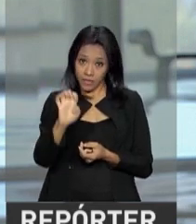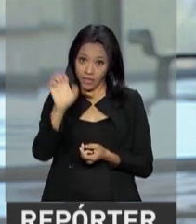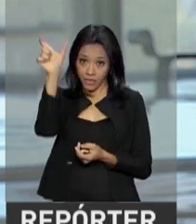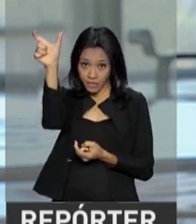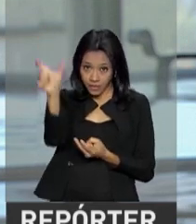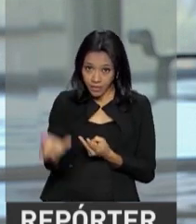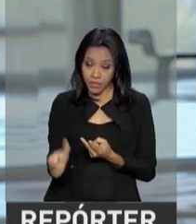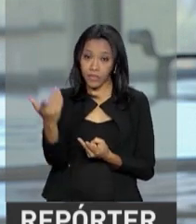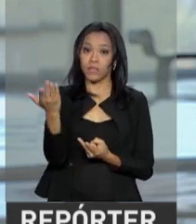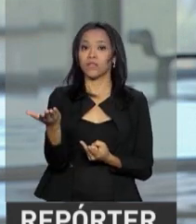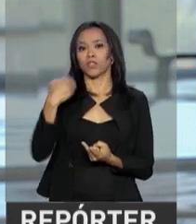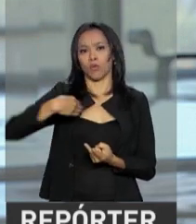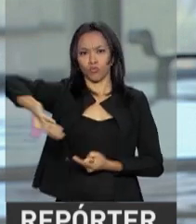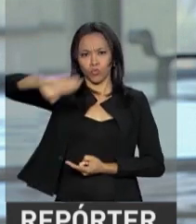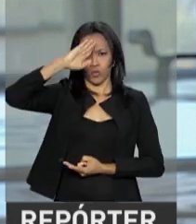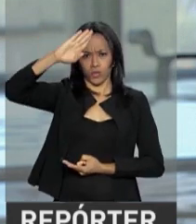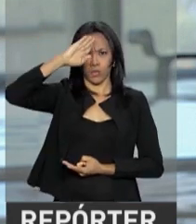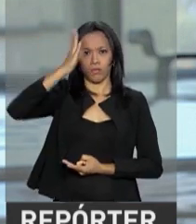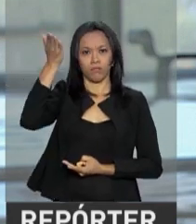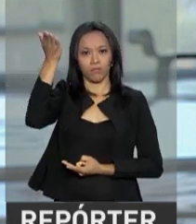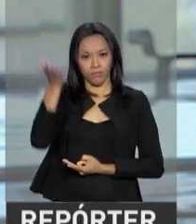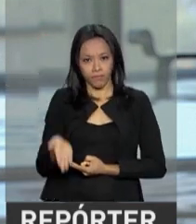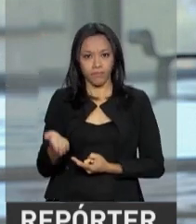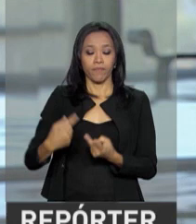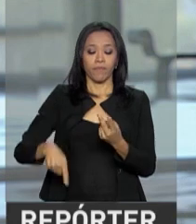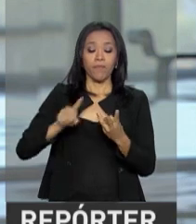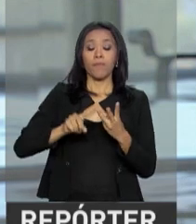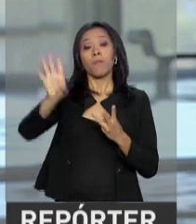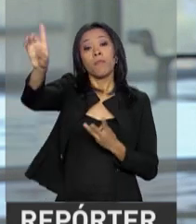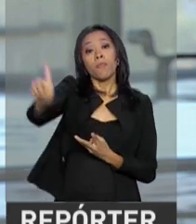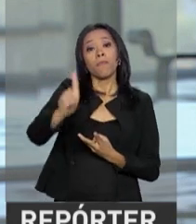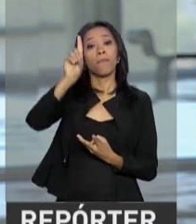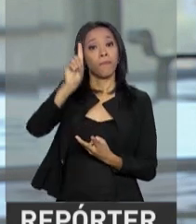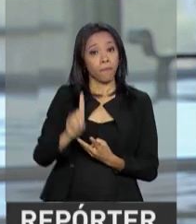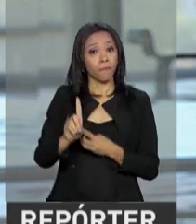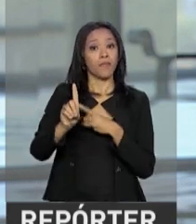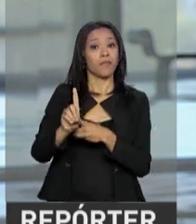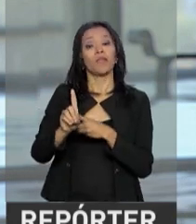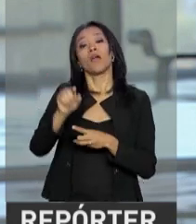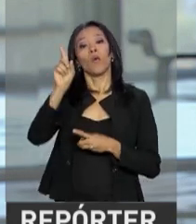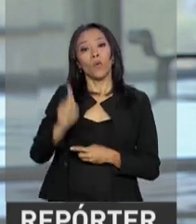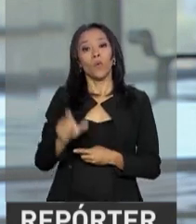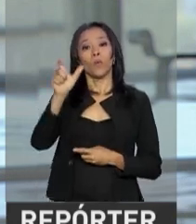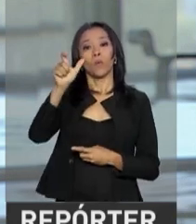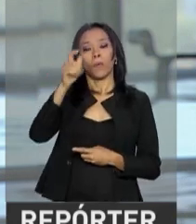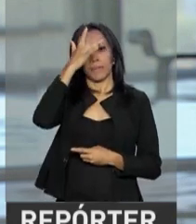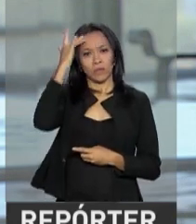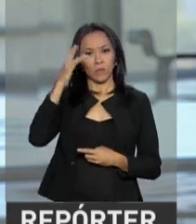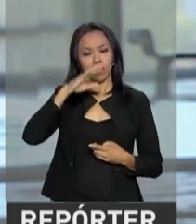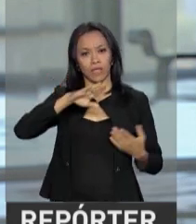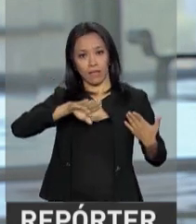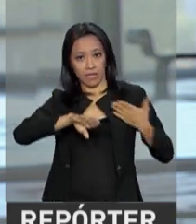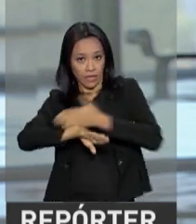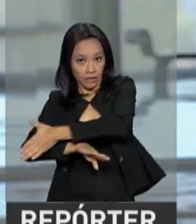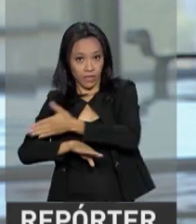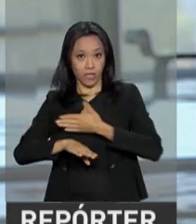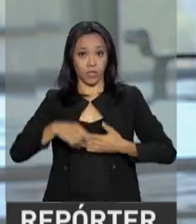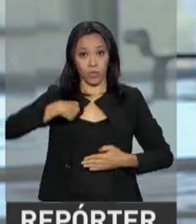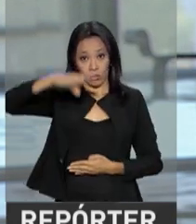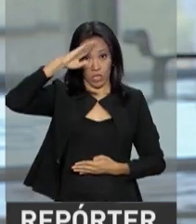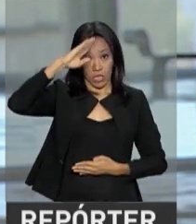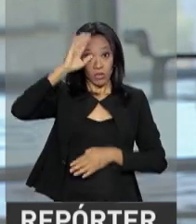general freire freire gomes hoje o interventor federal no estado do rio de janeiro general